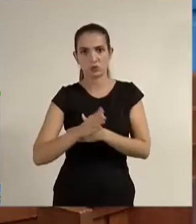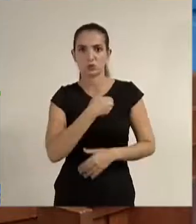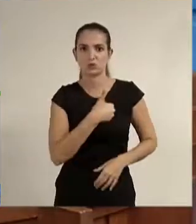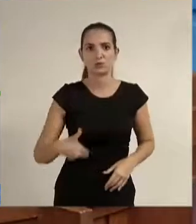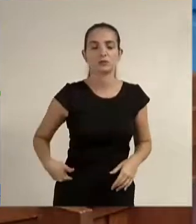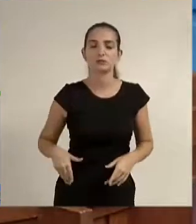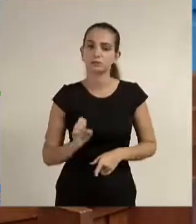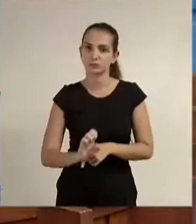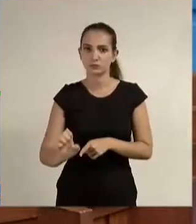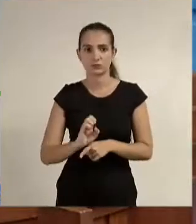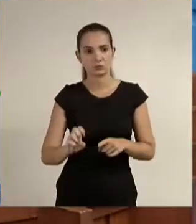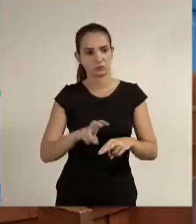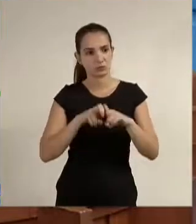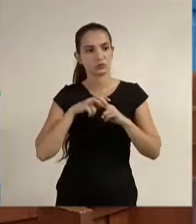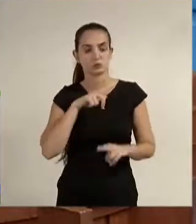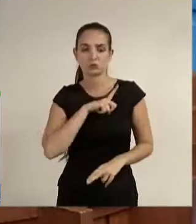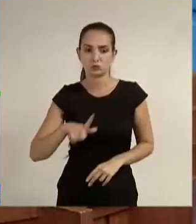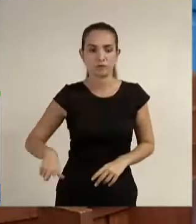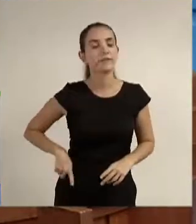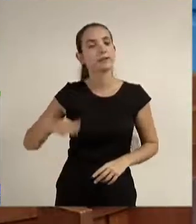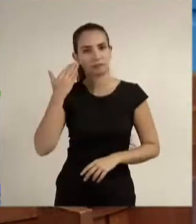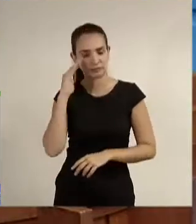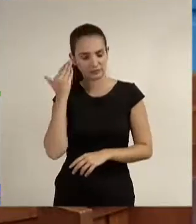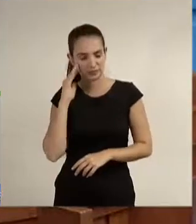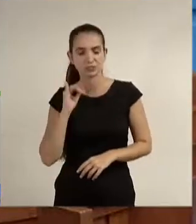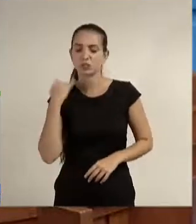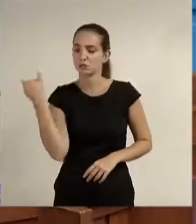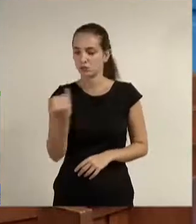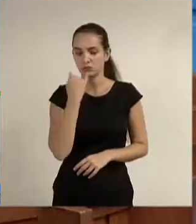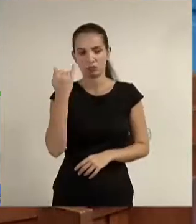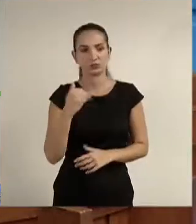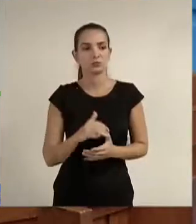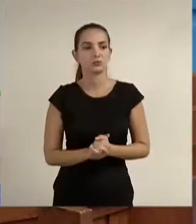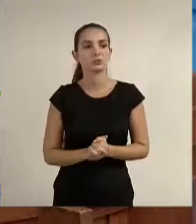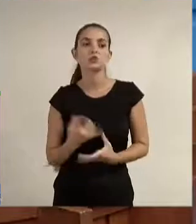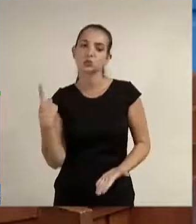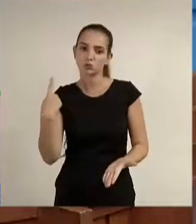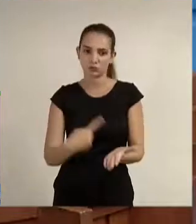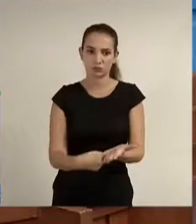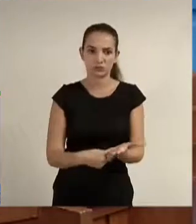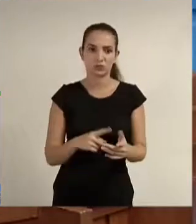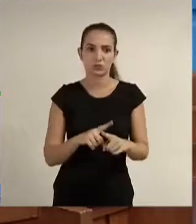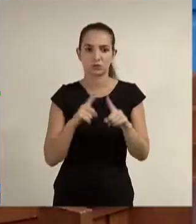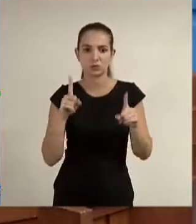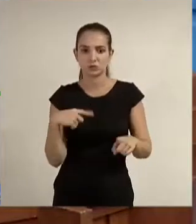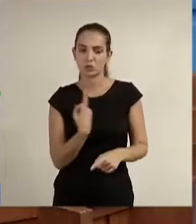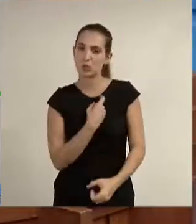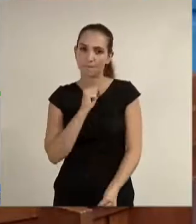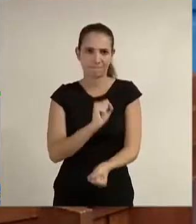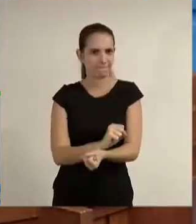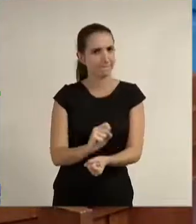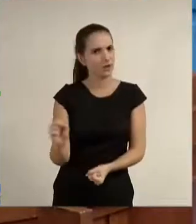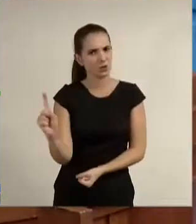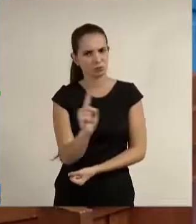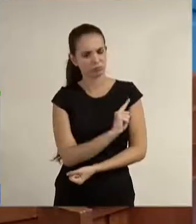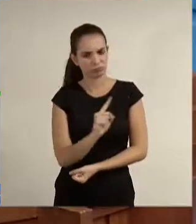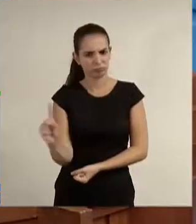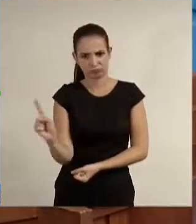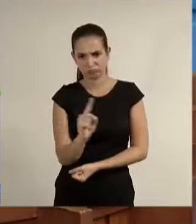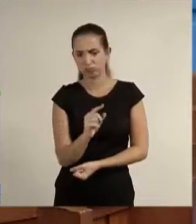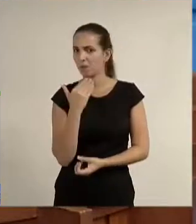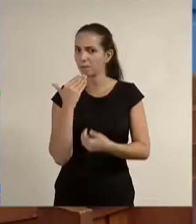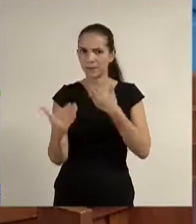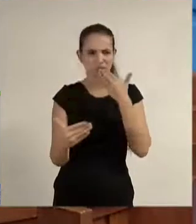nossa cidade e se comprometeu a fazer isso. Mas não paramos por aí nas reivindicações, porque eu disse, são